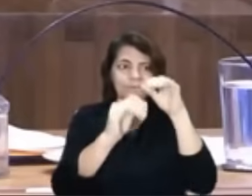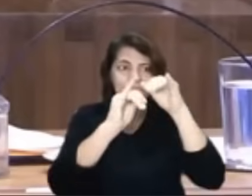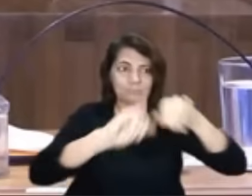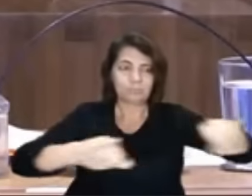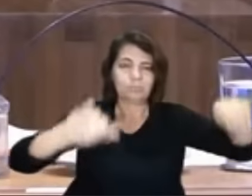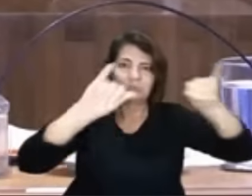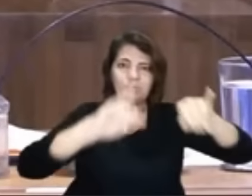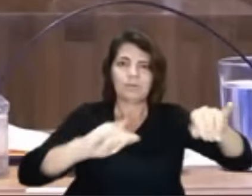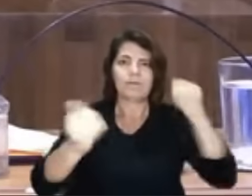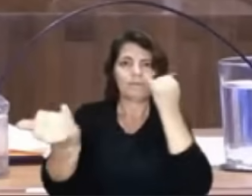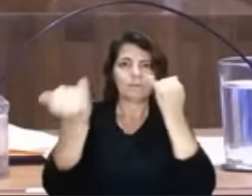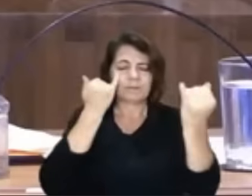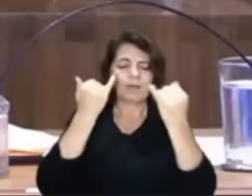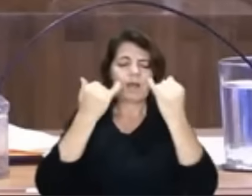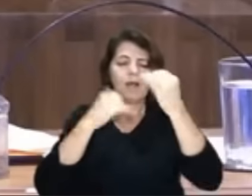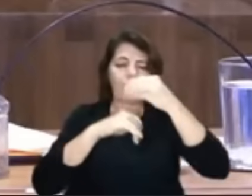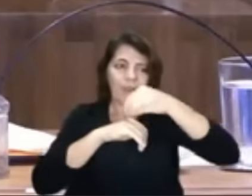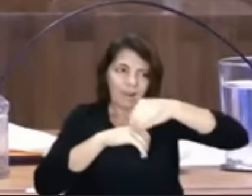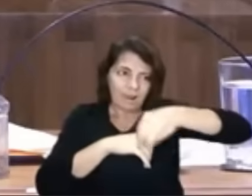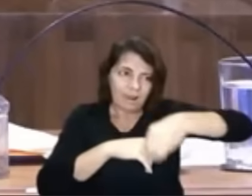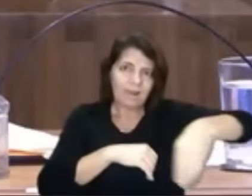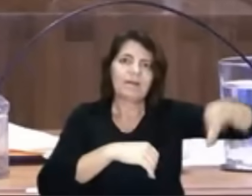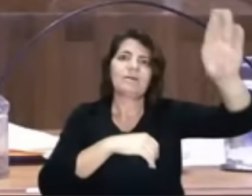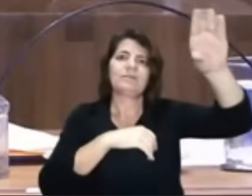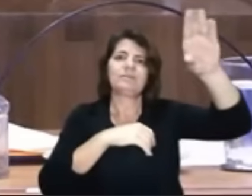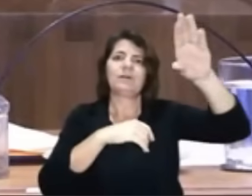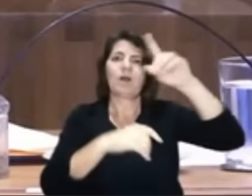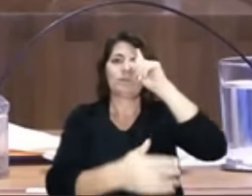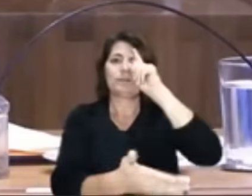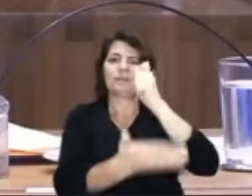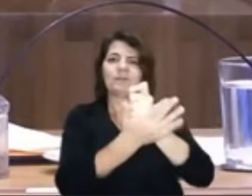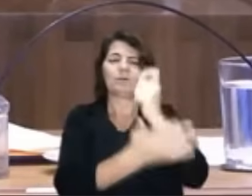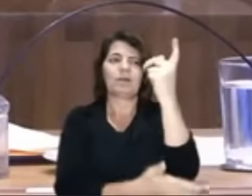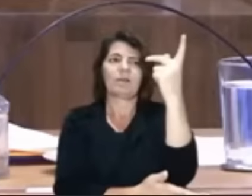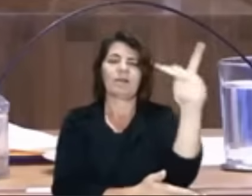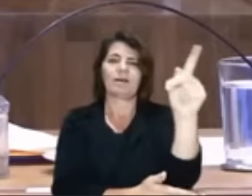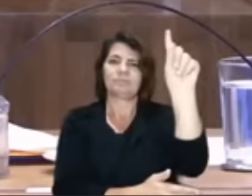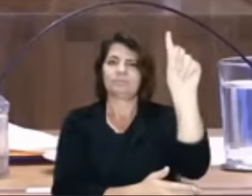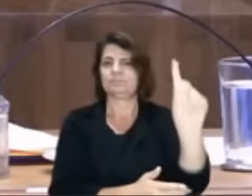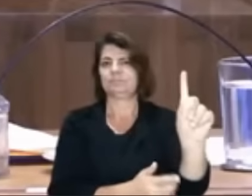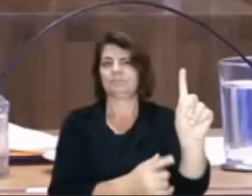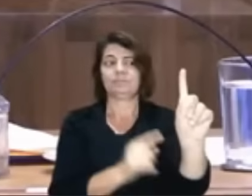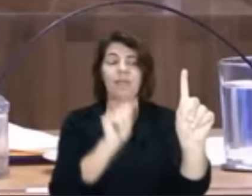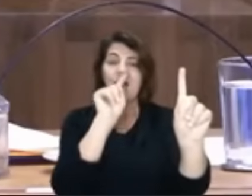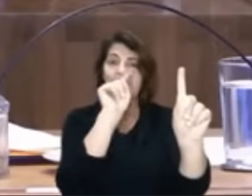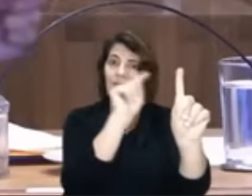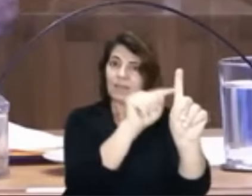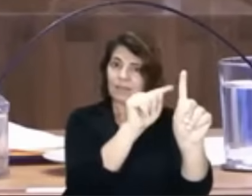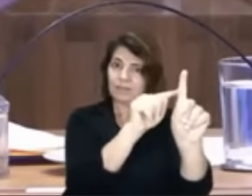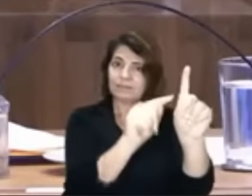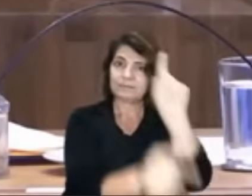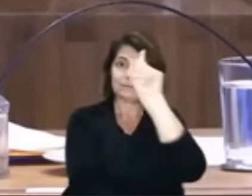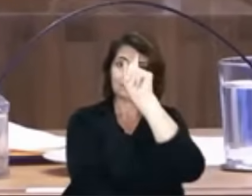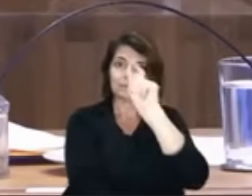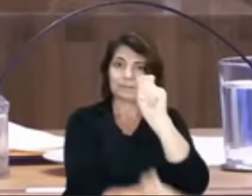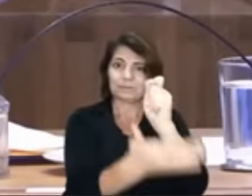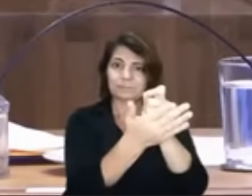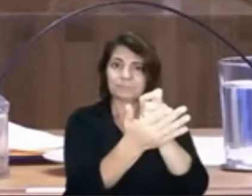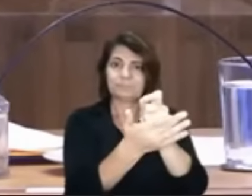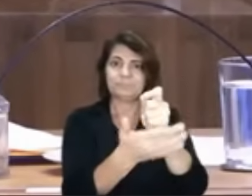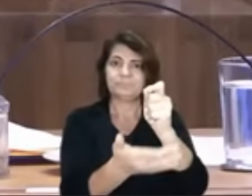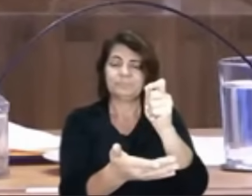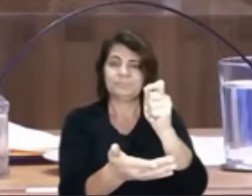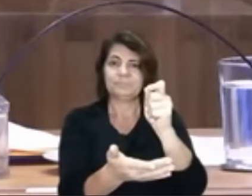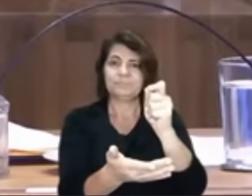levo essa informação ao decisor esse decisor fruto dos da